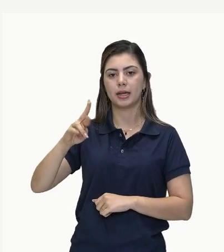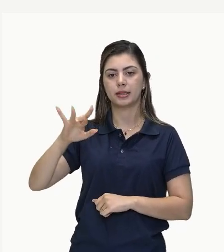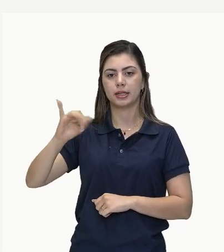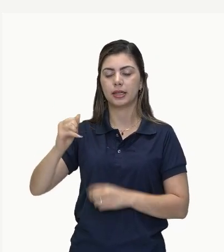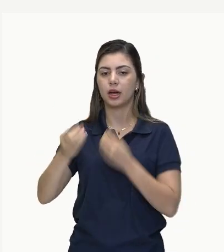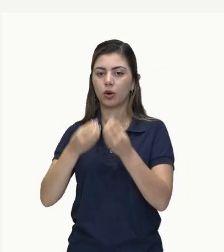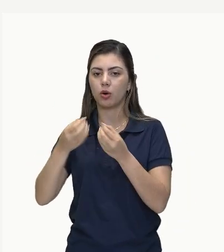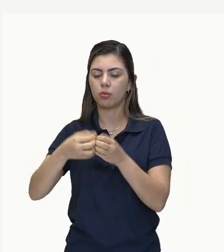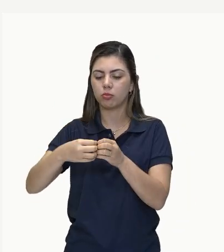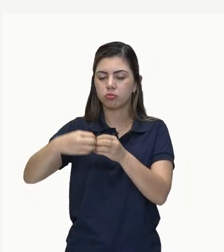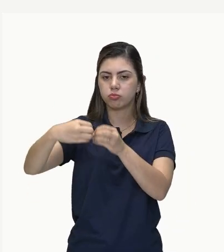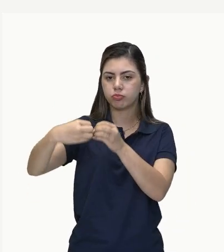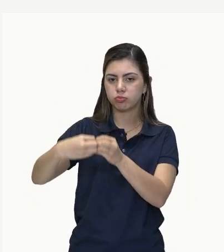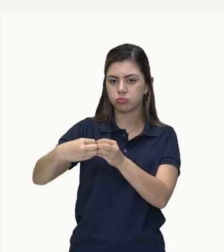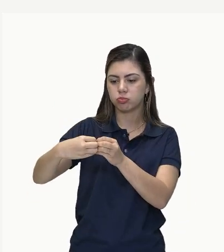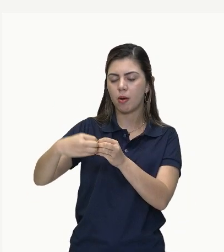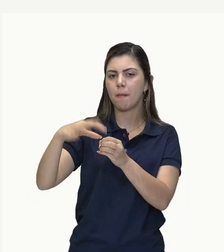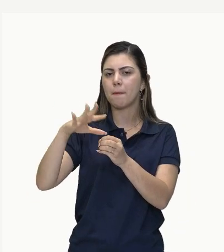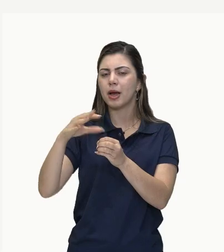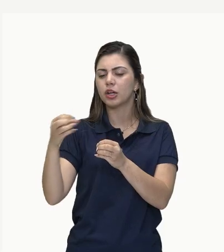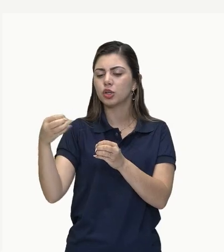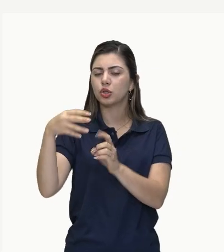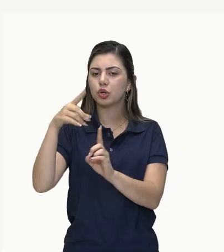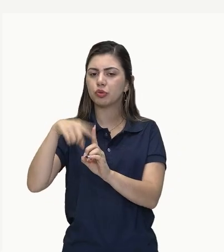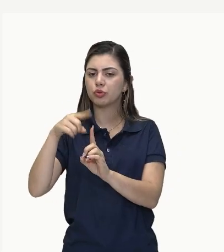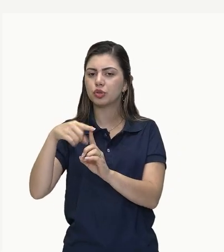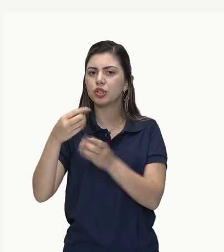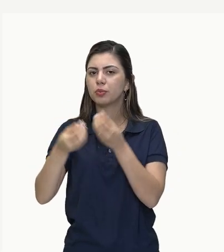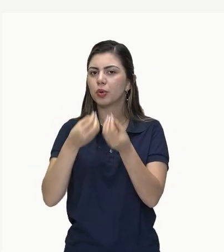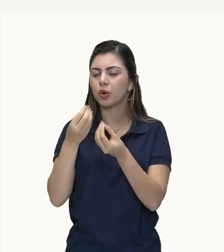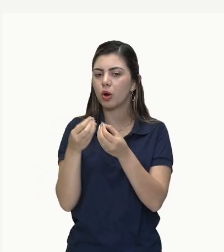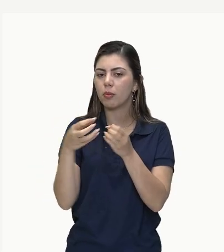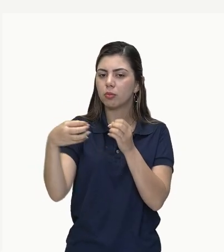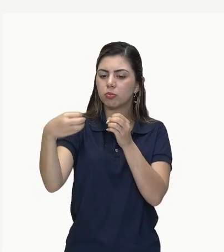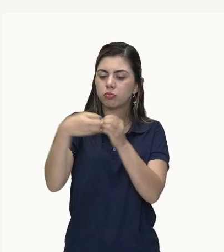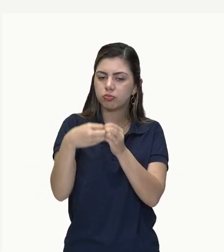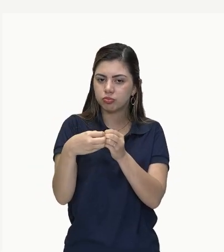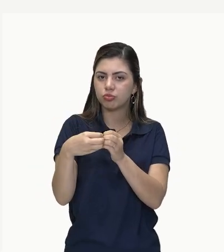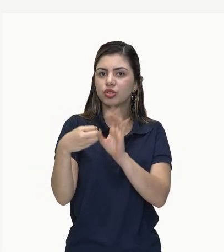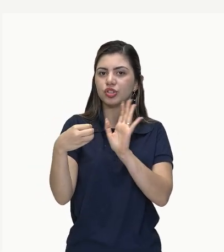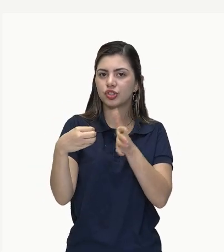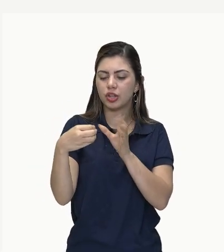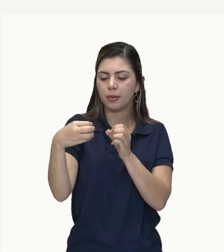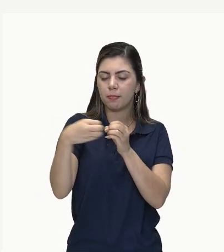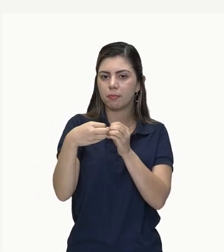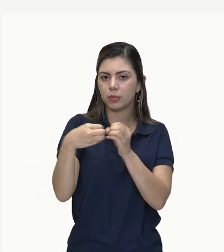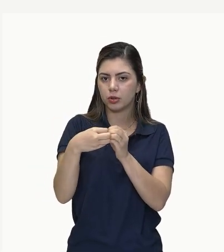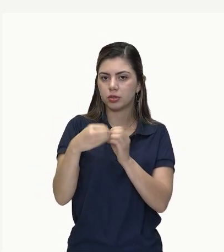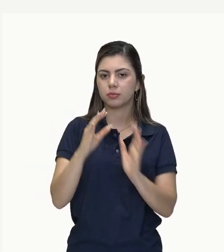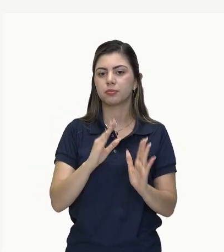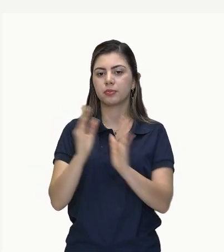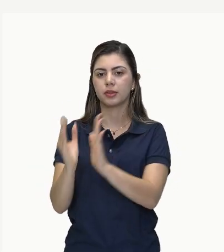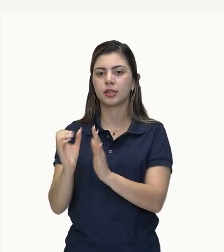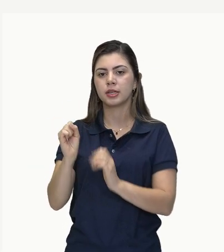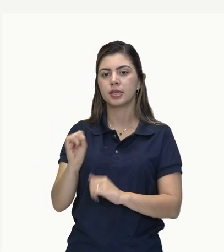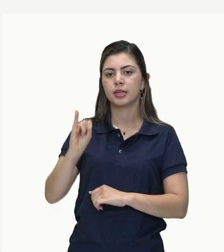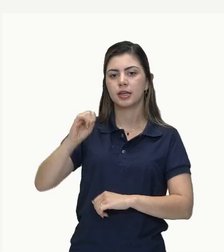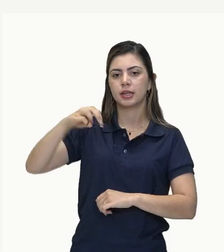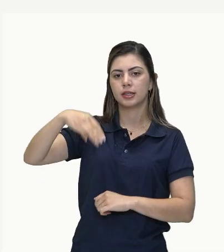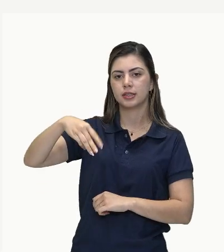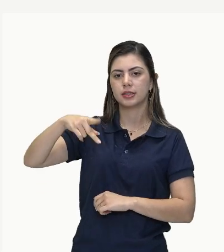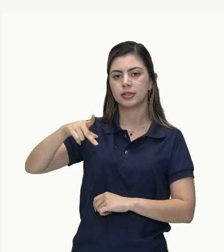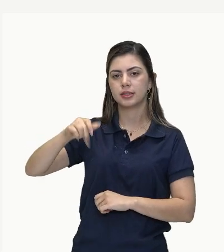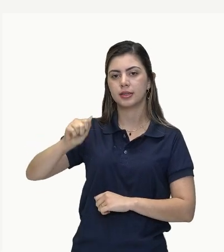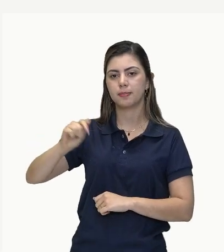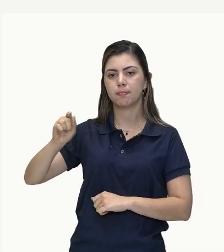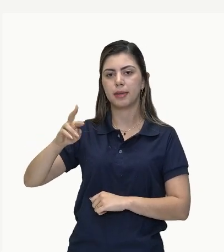entre elas, porém essa nova espécie também já foi originada. E na simpátrica, o